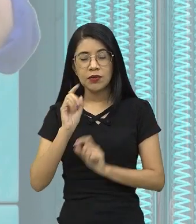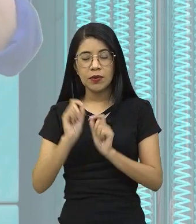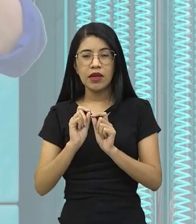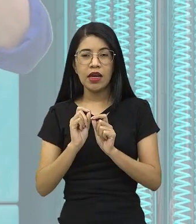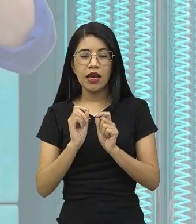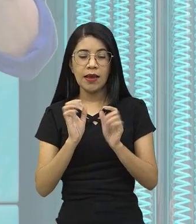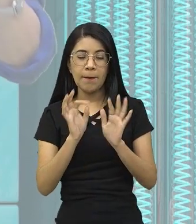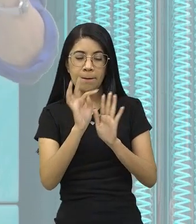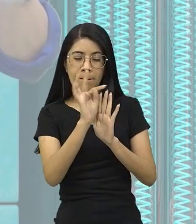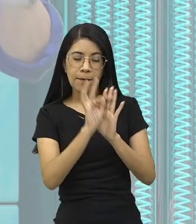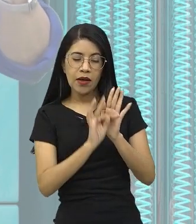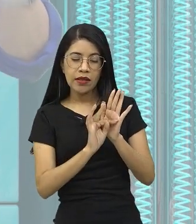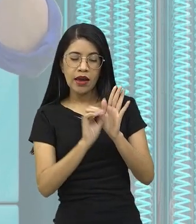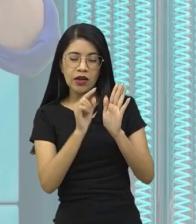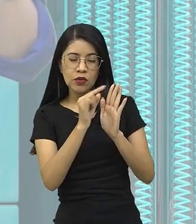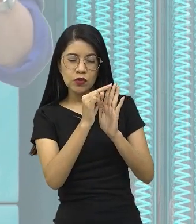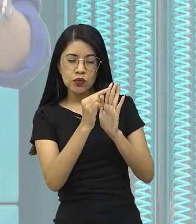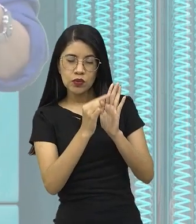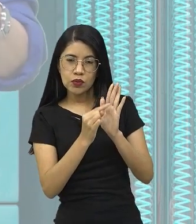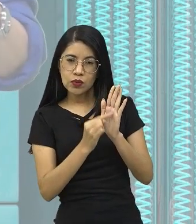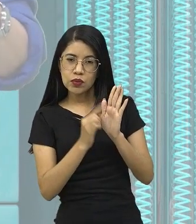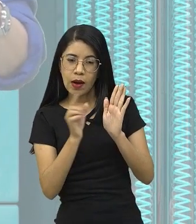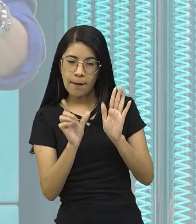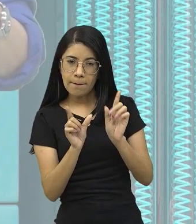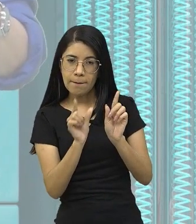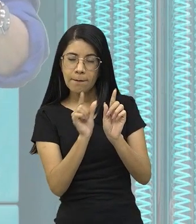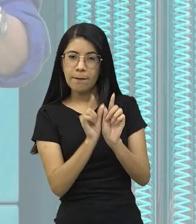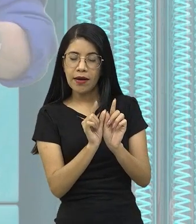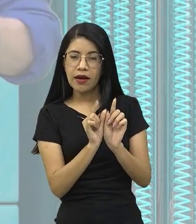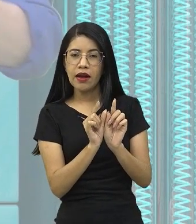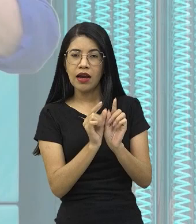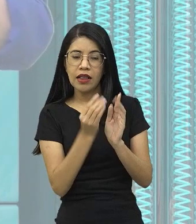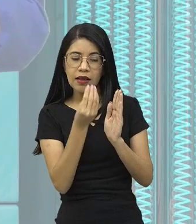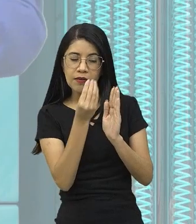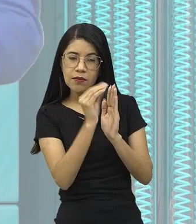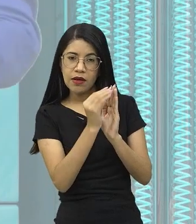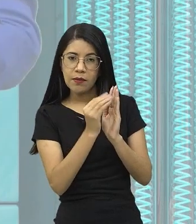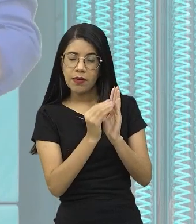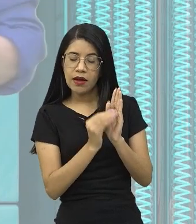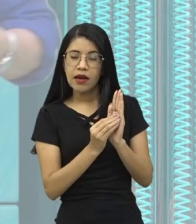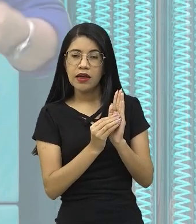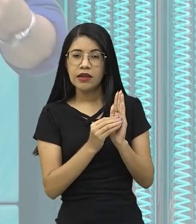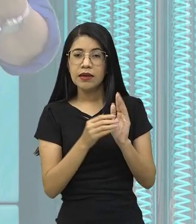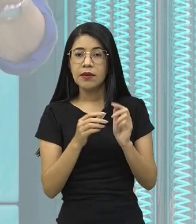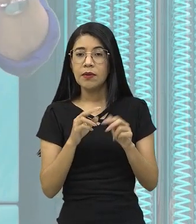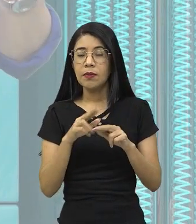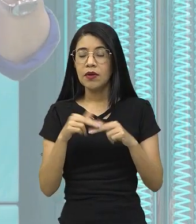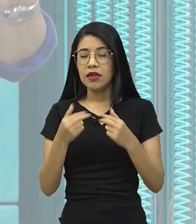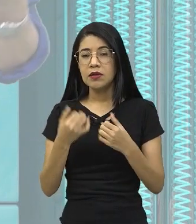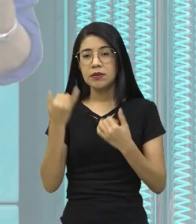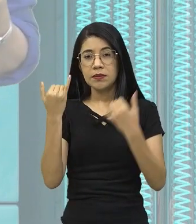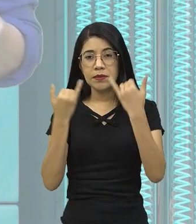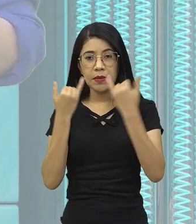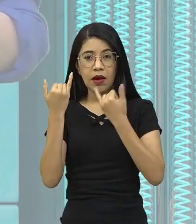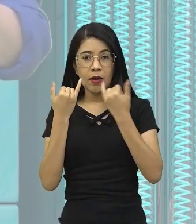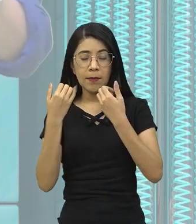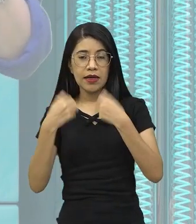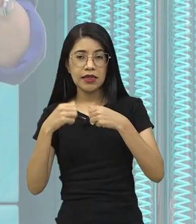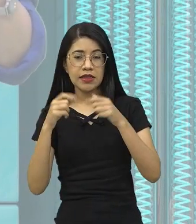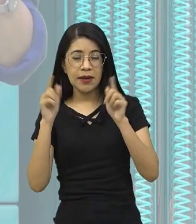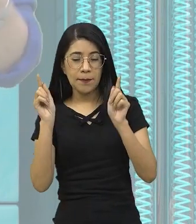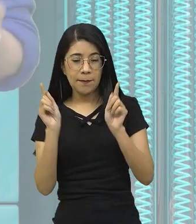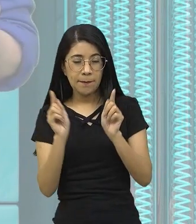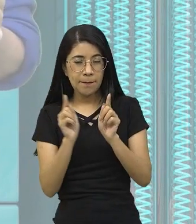exatamente nesse pequeno tamanho que está definido ali. Portanto, as informações devem ser reduzidas